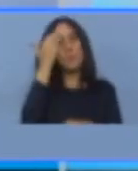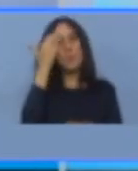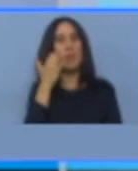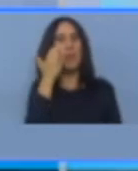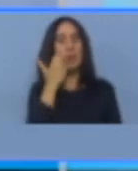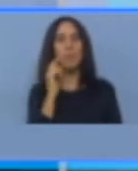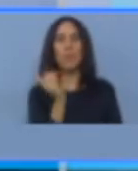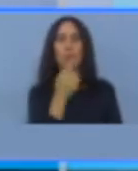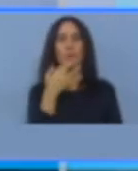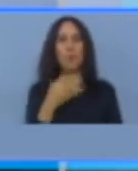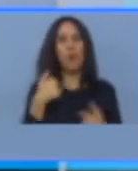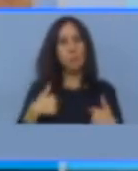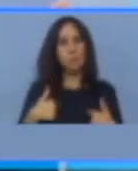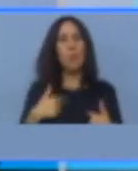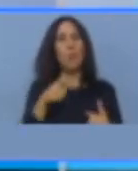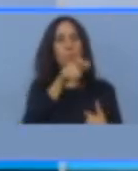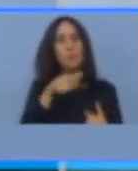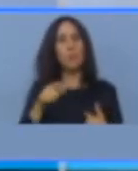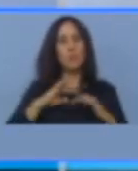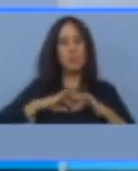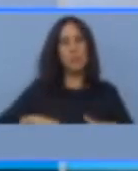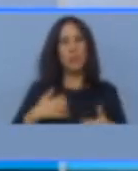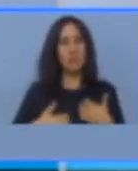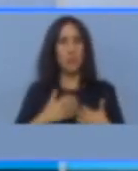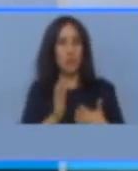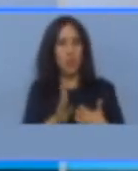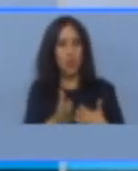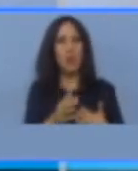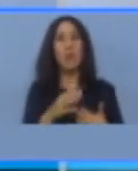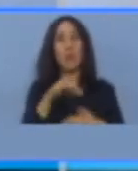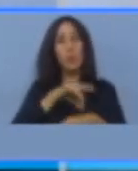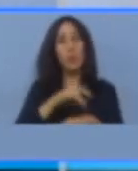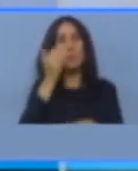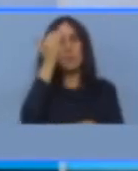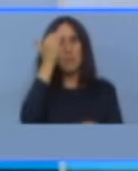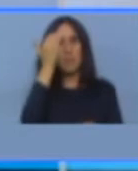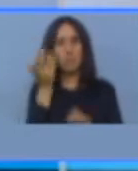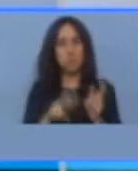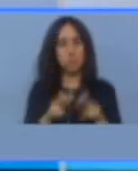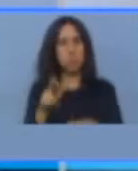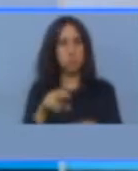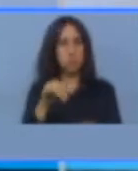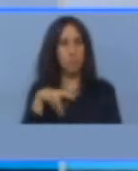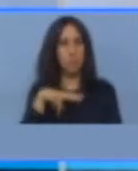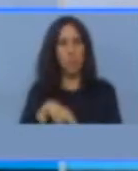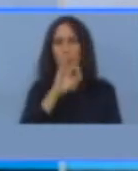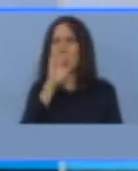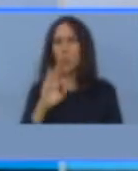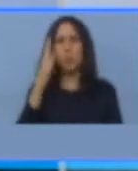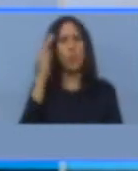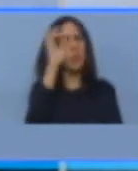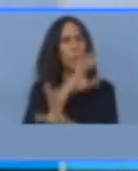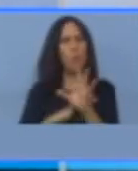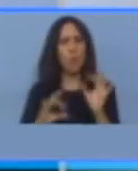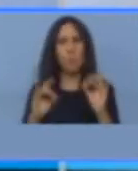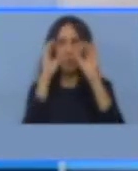nós conhecemos ou já tivemos pessoas com depressão e ansiedade, e a prevalência das doenças mentais em Portugal é das maiores da Europa.